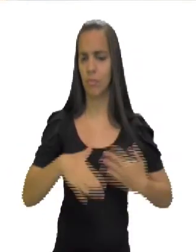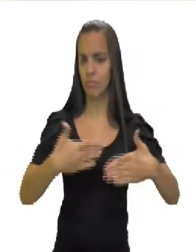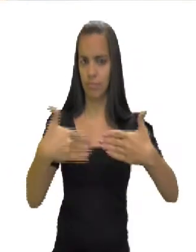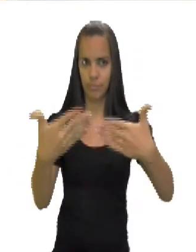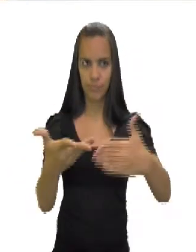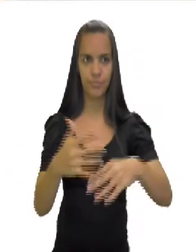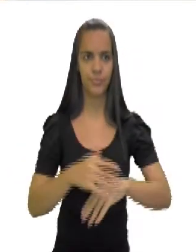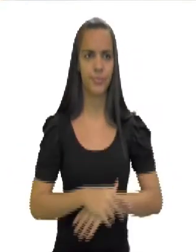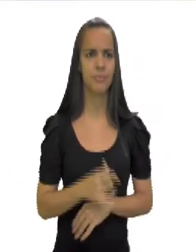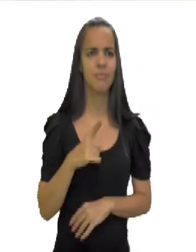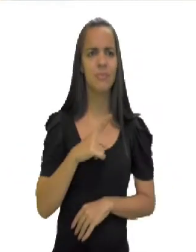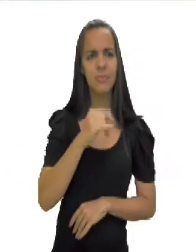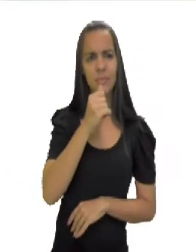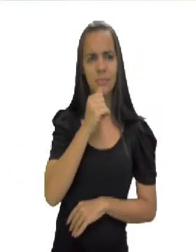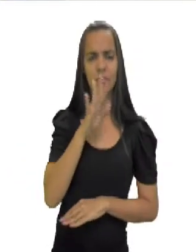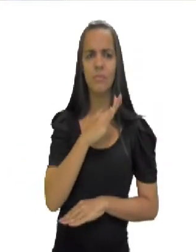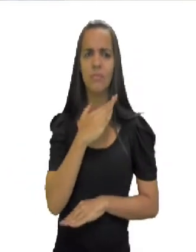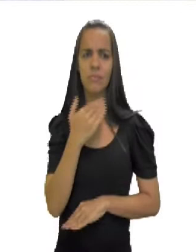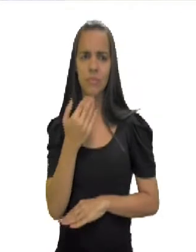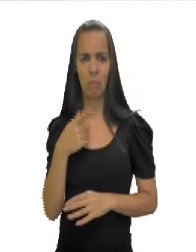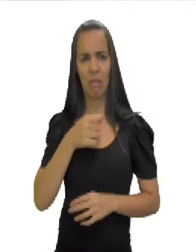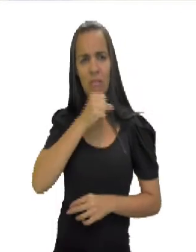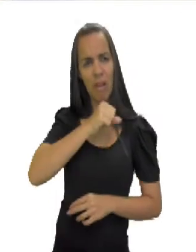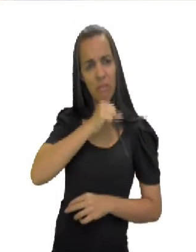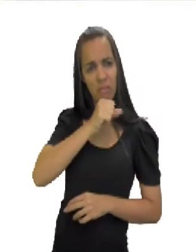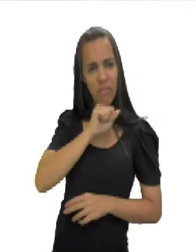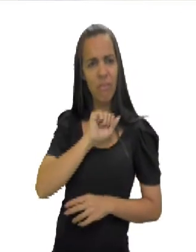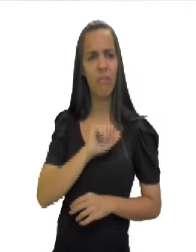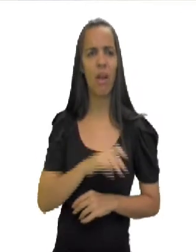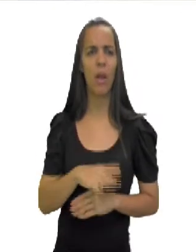que envelhecer seja um processo